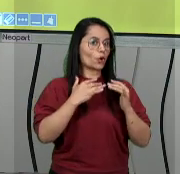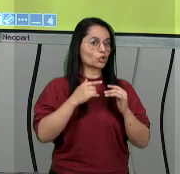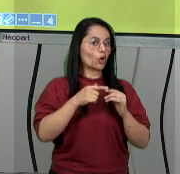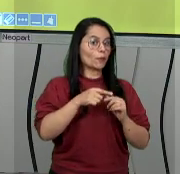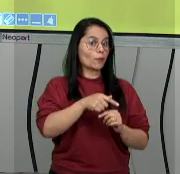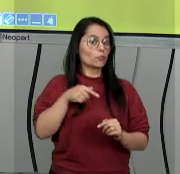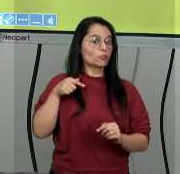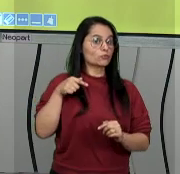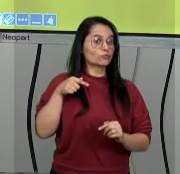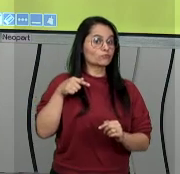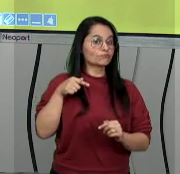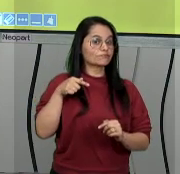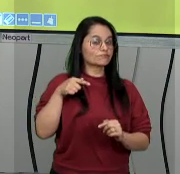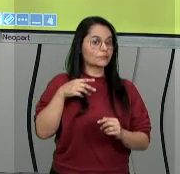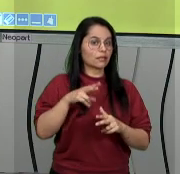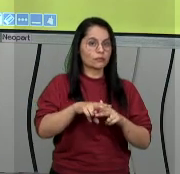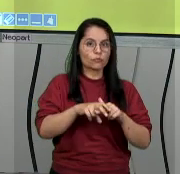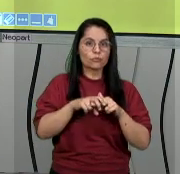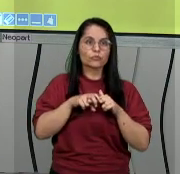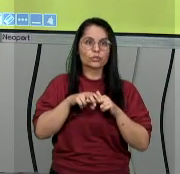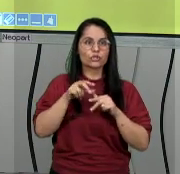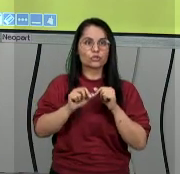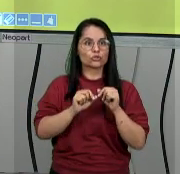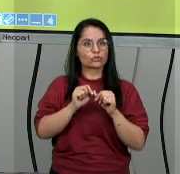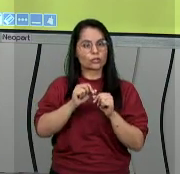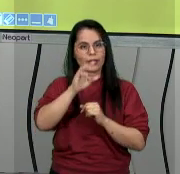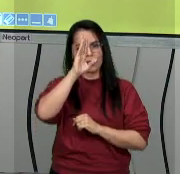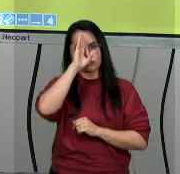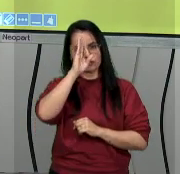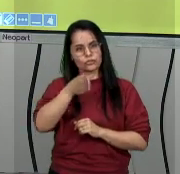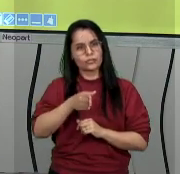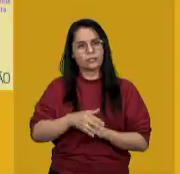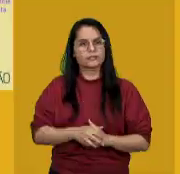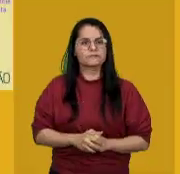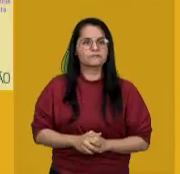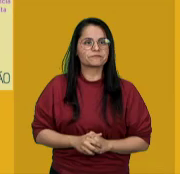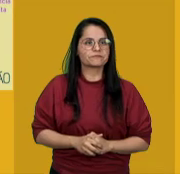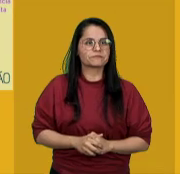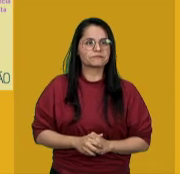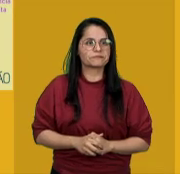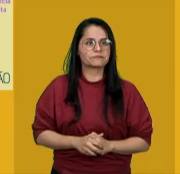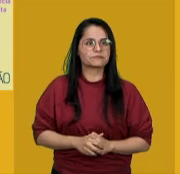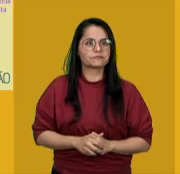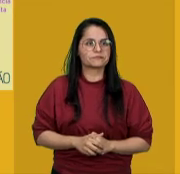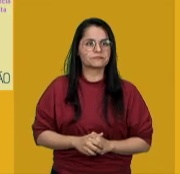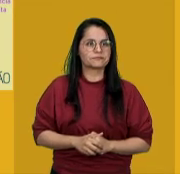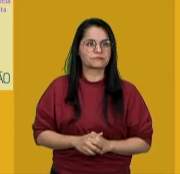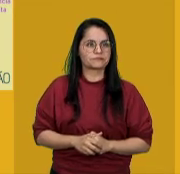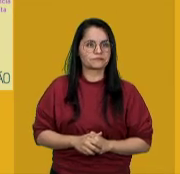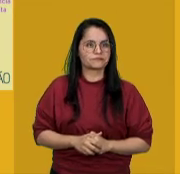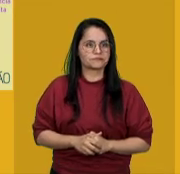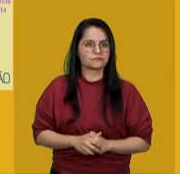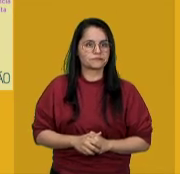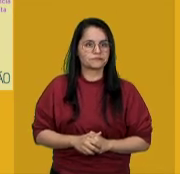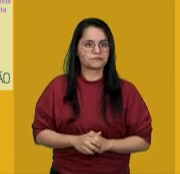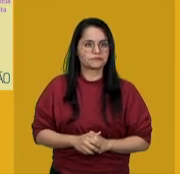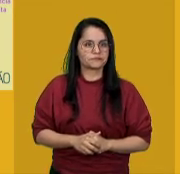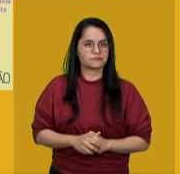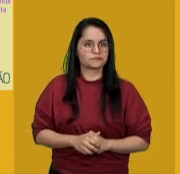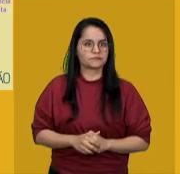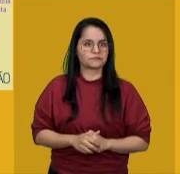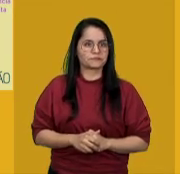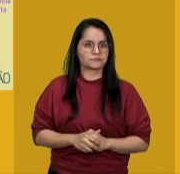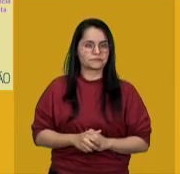Esses neurônios motores vão passar um sinal direto para o músculo para ter a resposta de retirar o dedo da